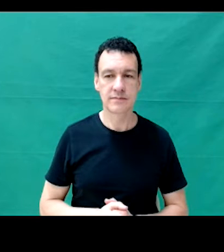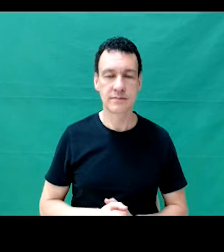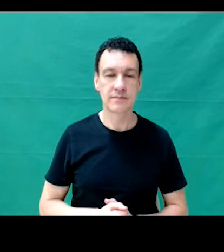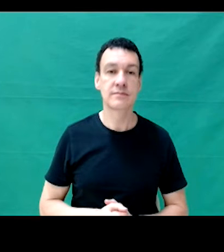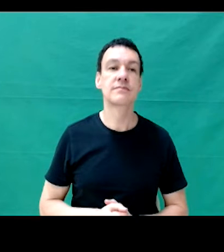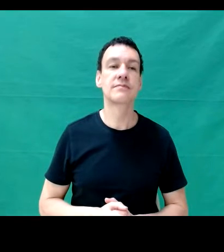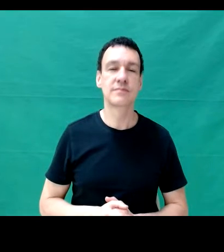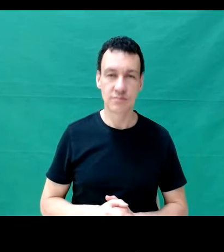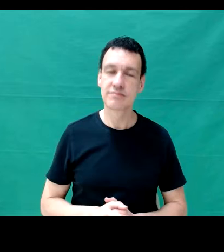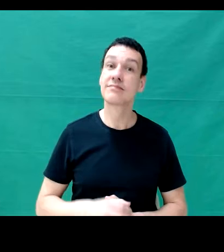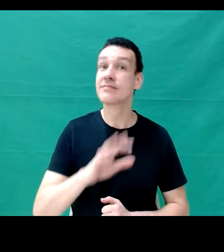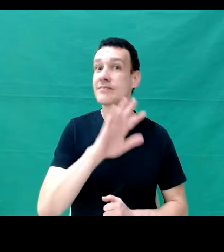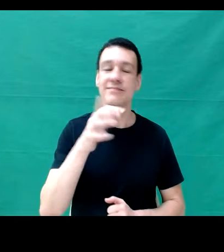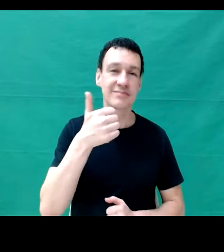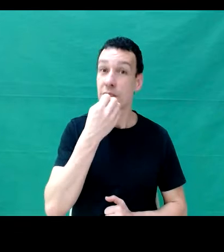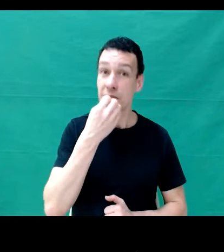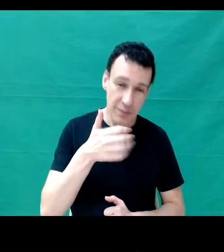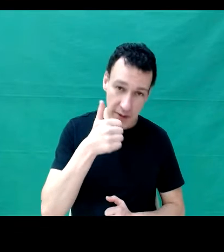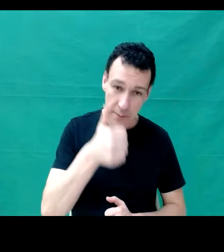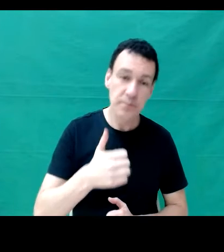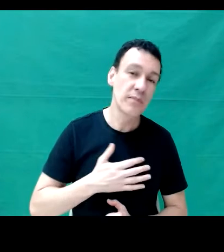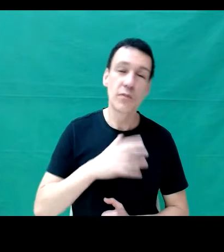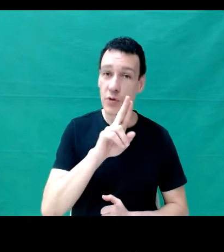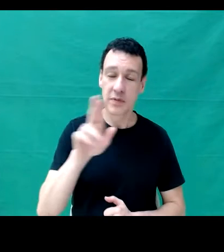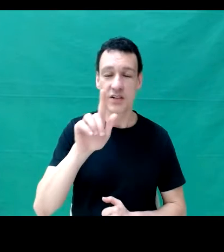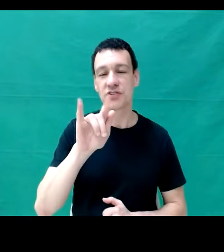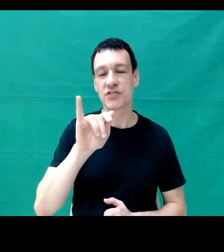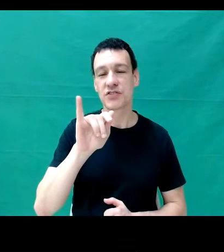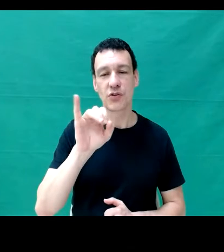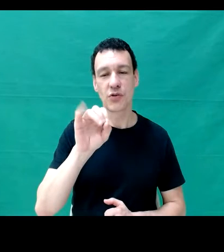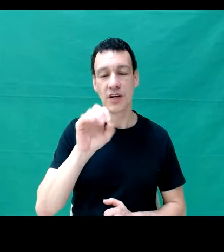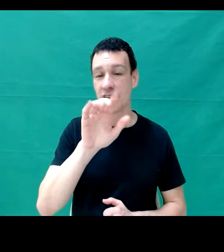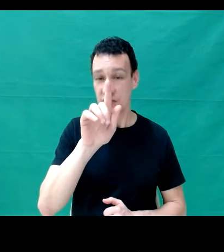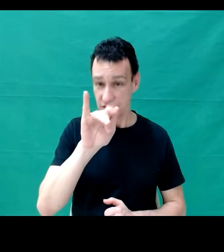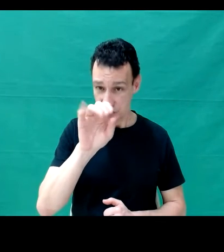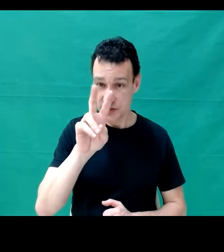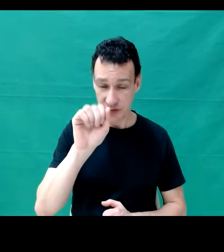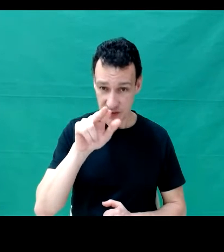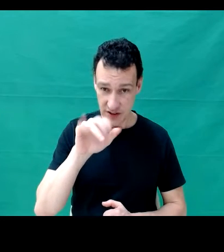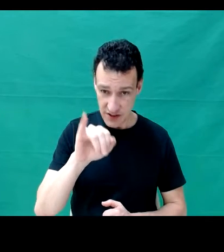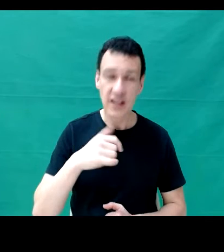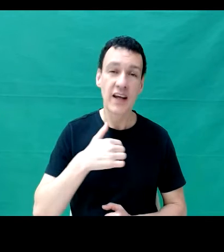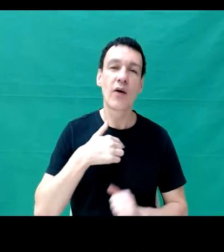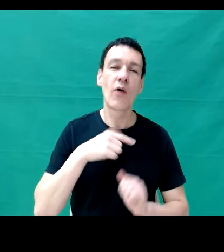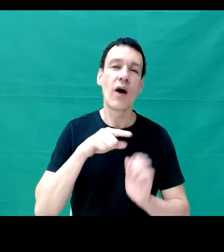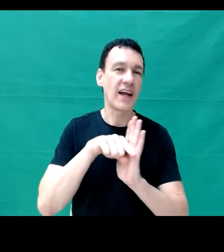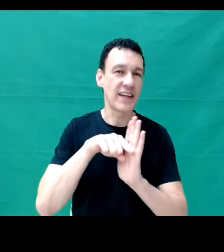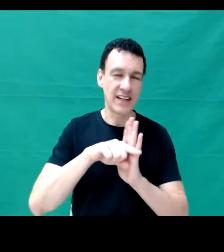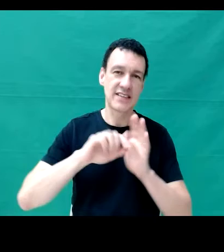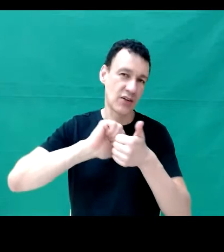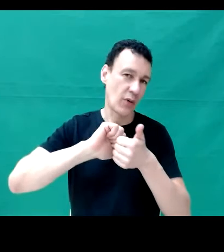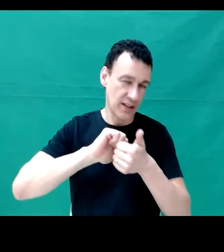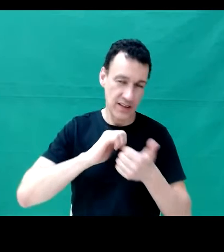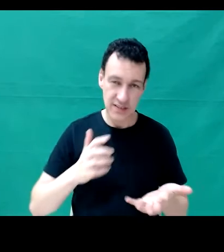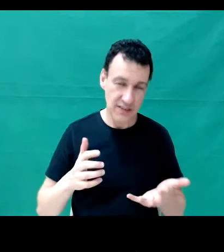Olá pessoal, tudo bem com vocês? Meu nome é Giovanni, eu sou analista de qualidade, eu trabalho